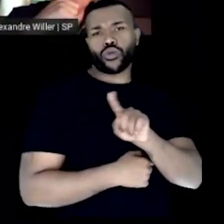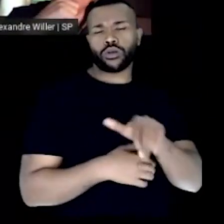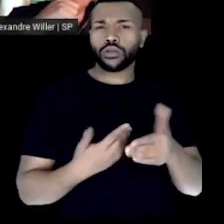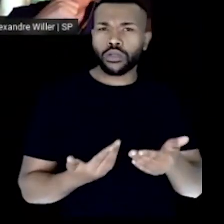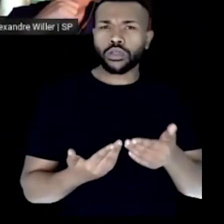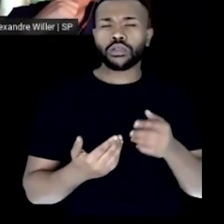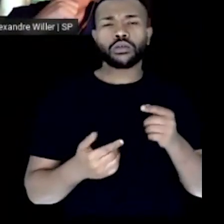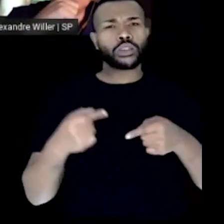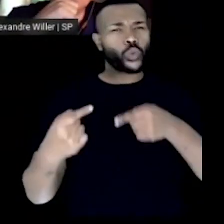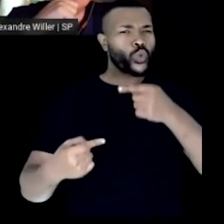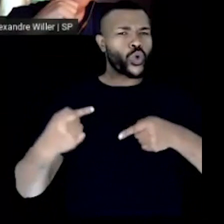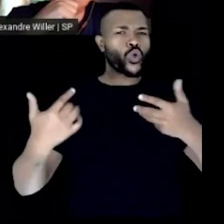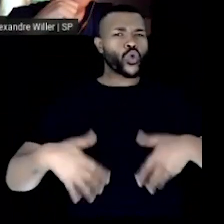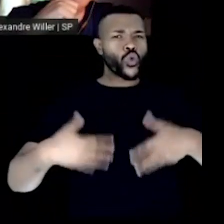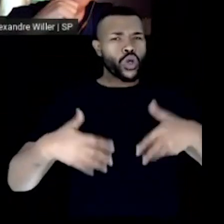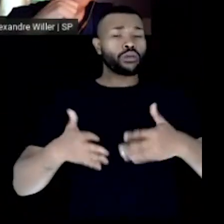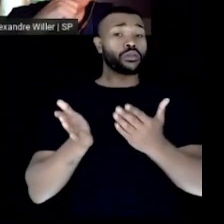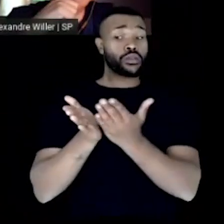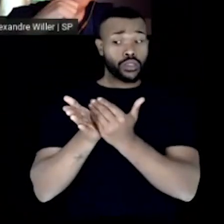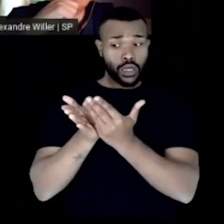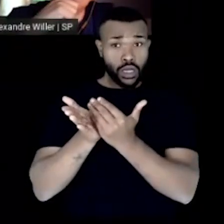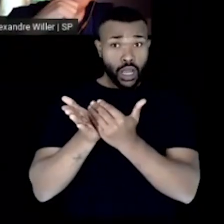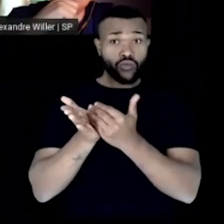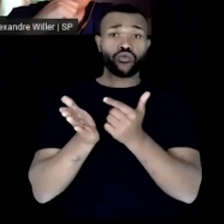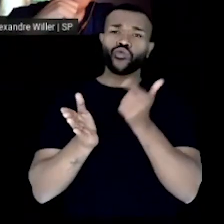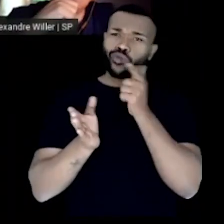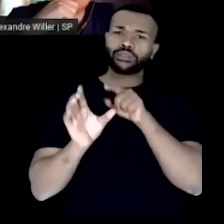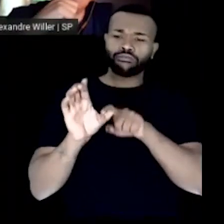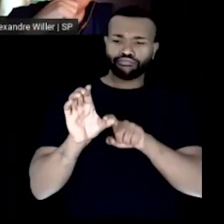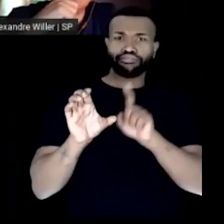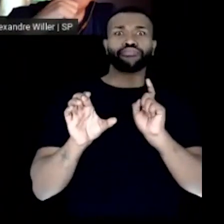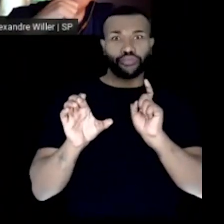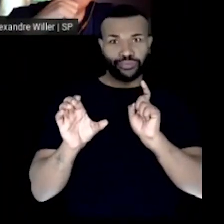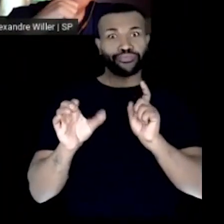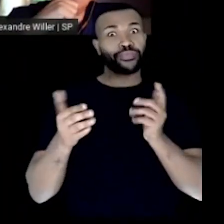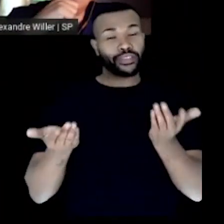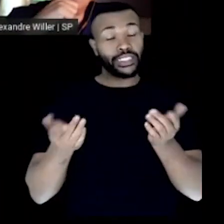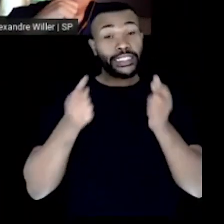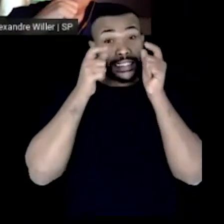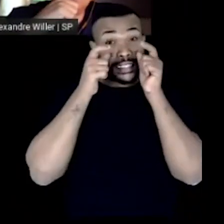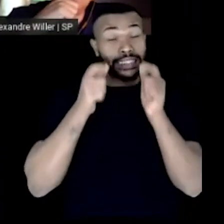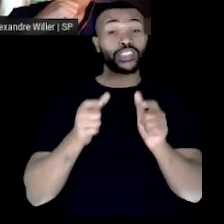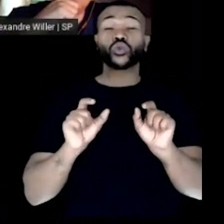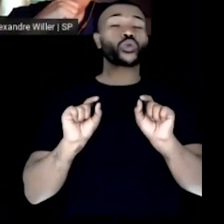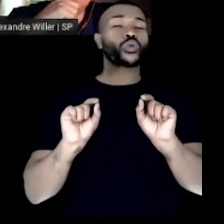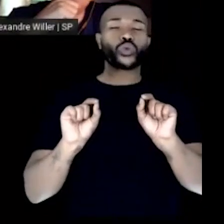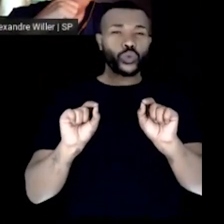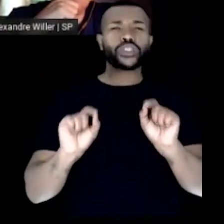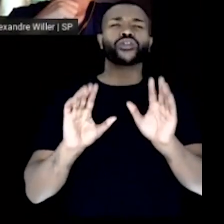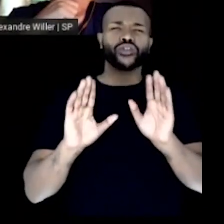gay. Foi uma longa discussão, mas enfim, o livro conquistou a sua autonomia. E